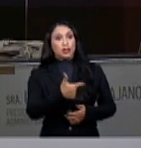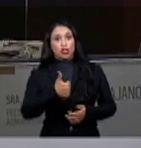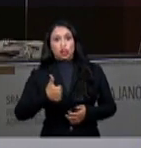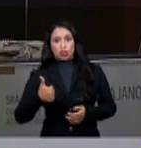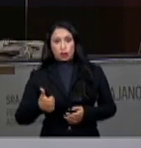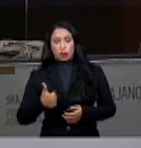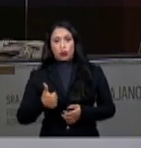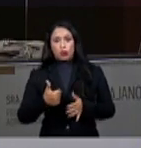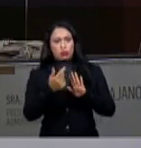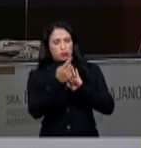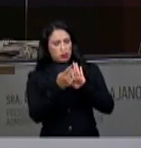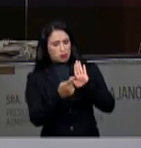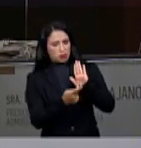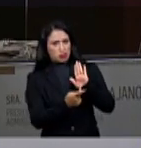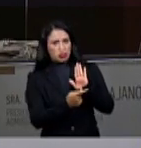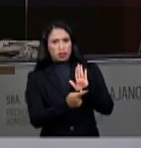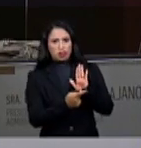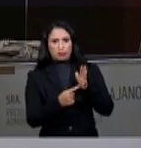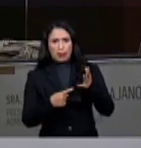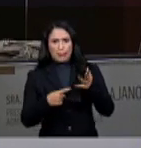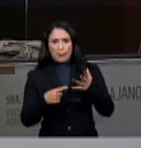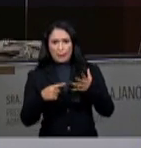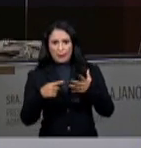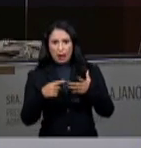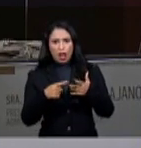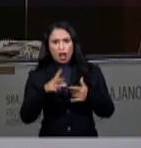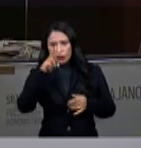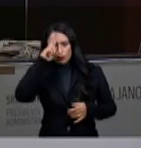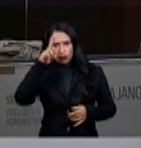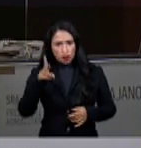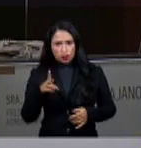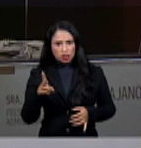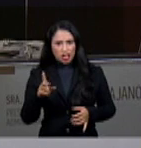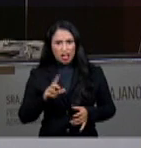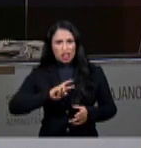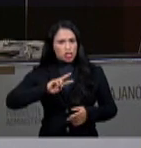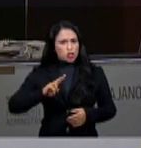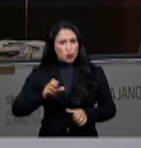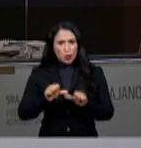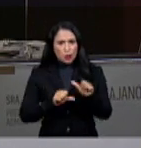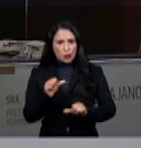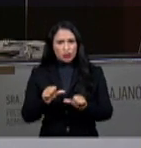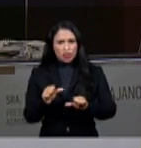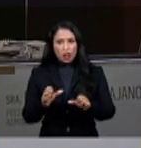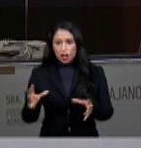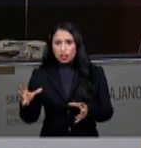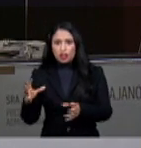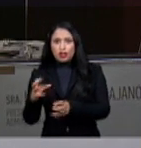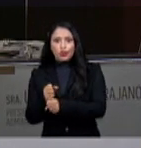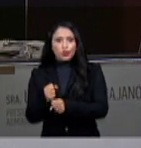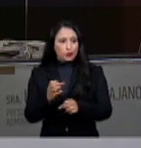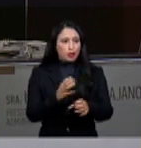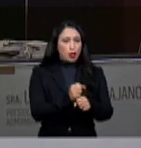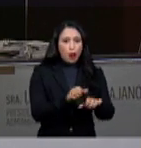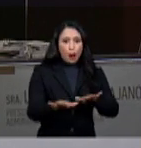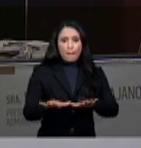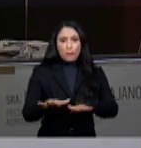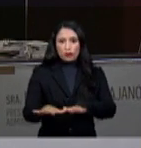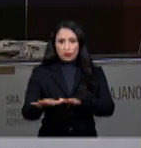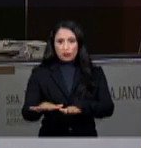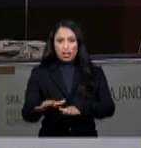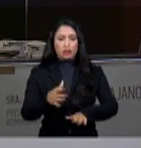causa muito forte a gente na e a gente não inventa a roda a gente junta com os outros movimentos a gente junta